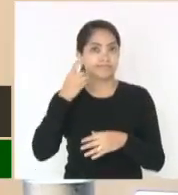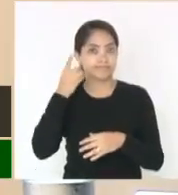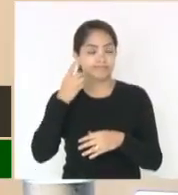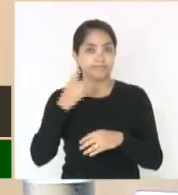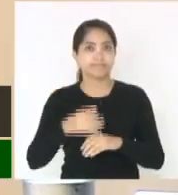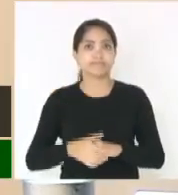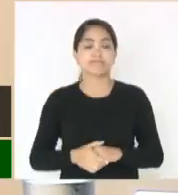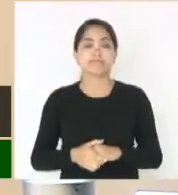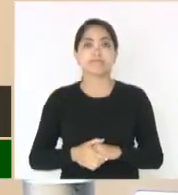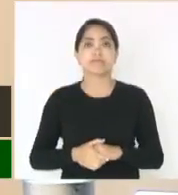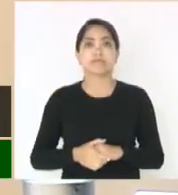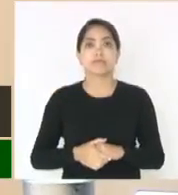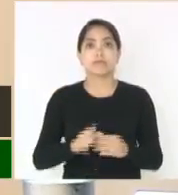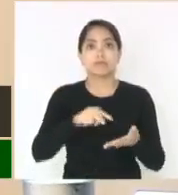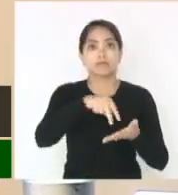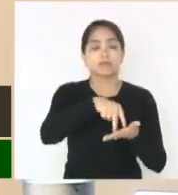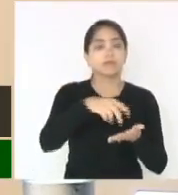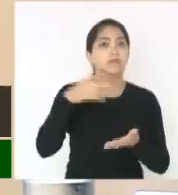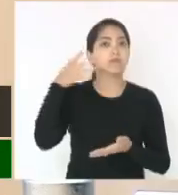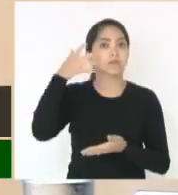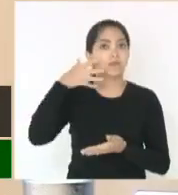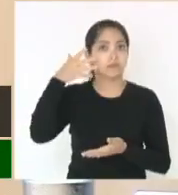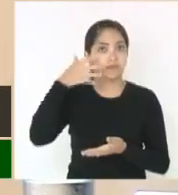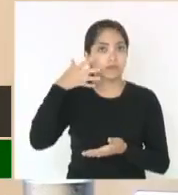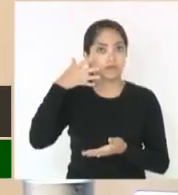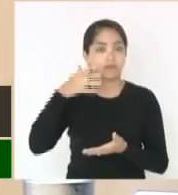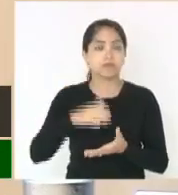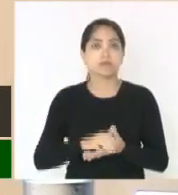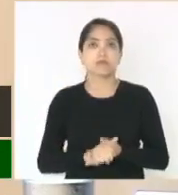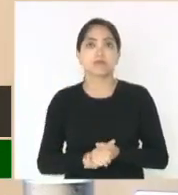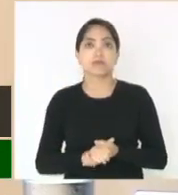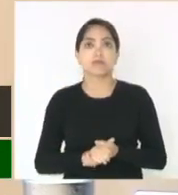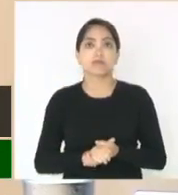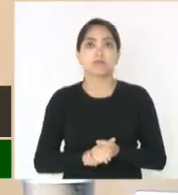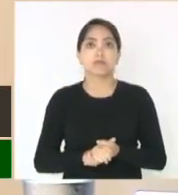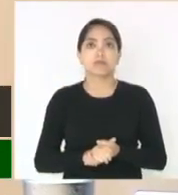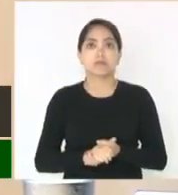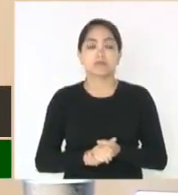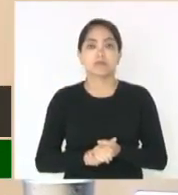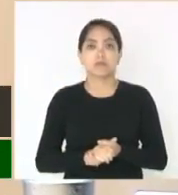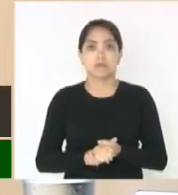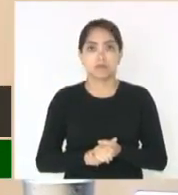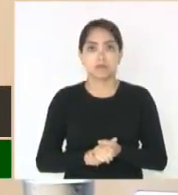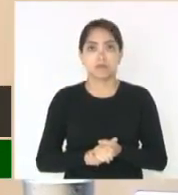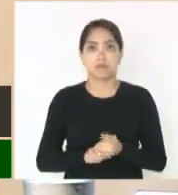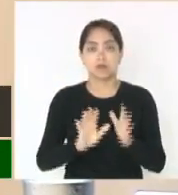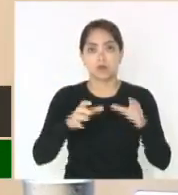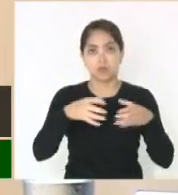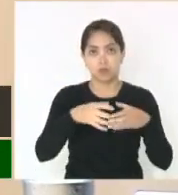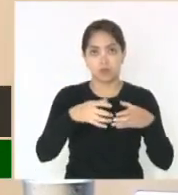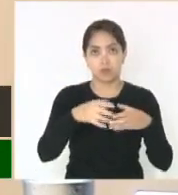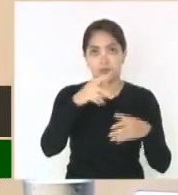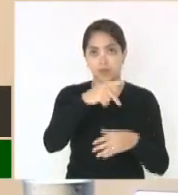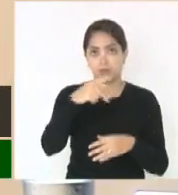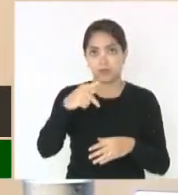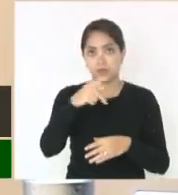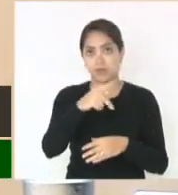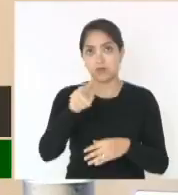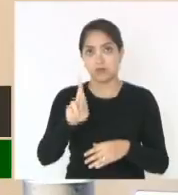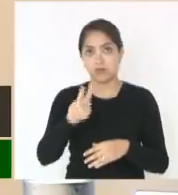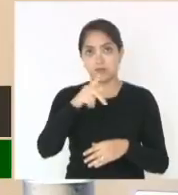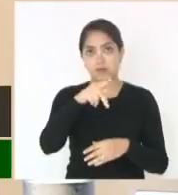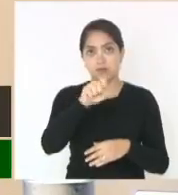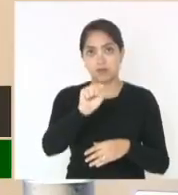políticos, ocuparam a tribuna os senhores deputados Maurício, no bloco parlamentar